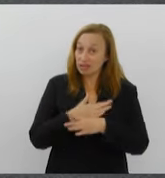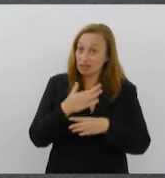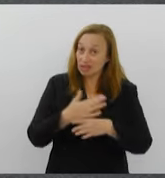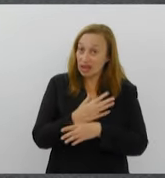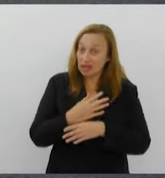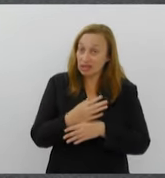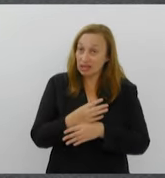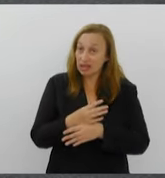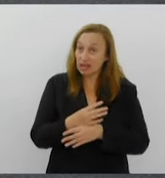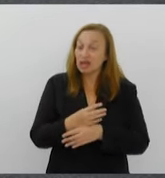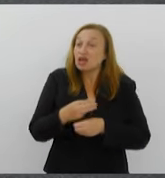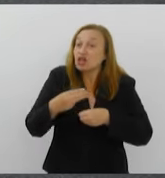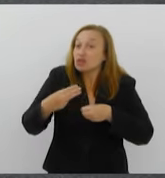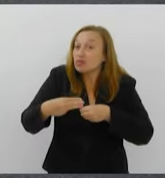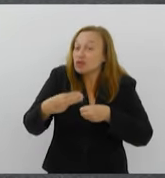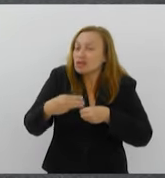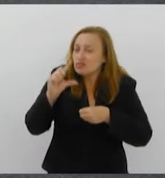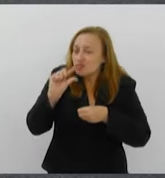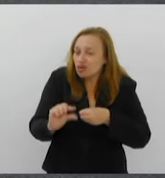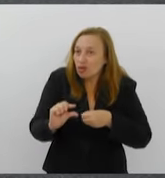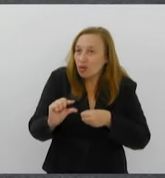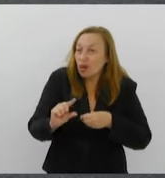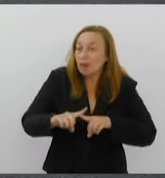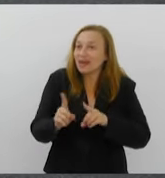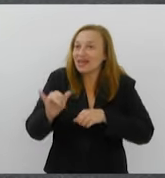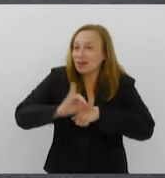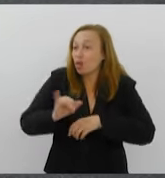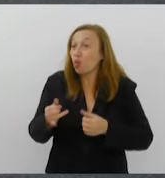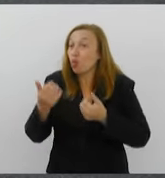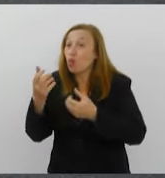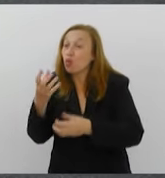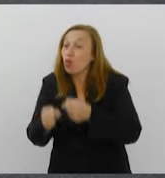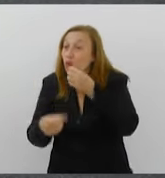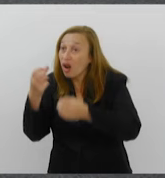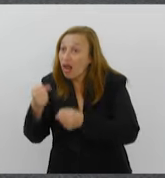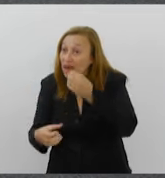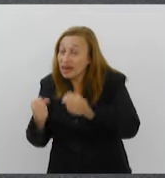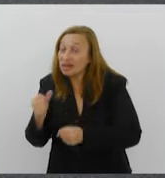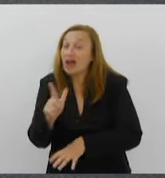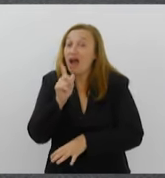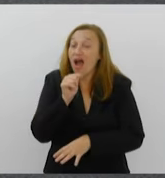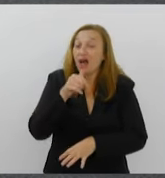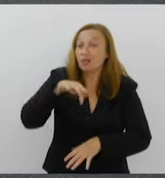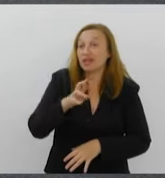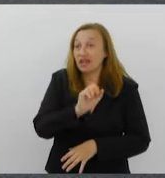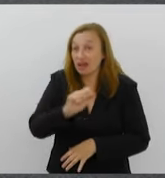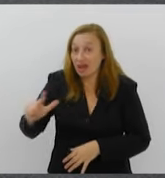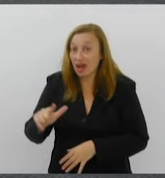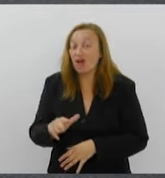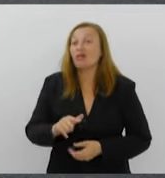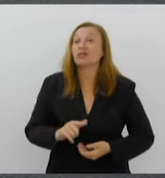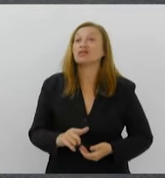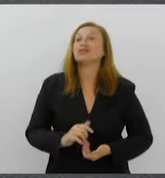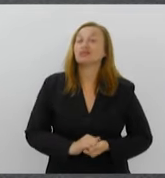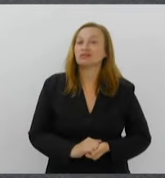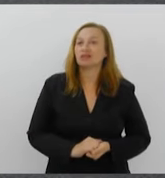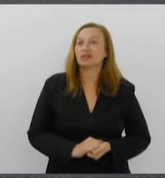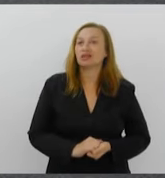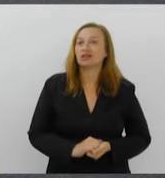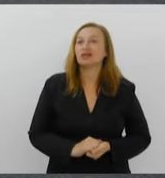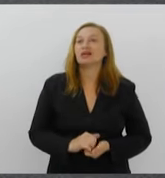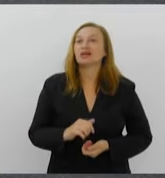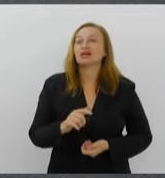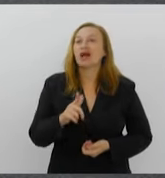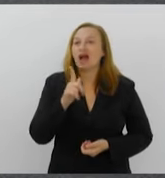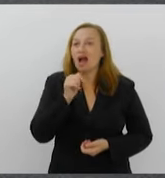capital estadual do leite, e é a cidade que possui a maior fonte de água mineral do estado do Rio de Janeiro, que é a Água